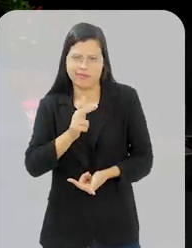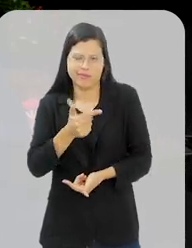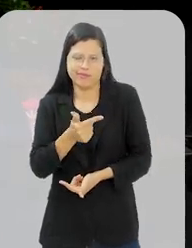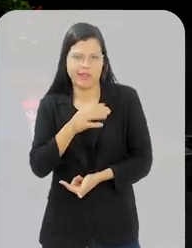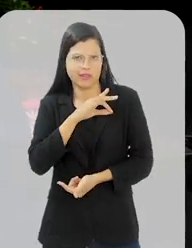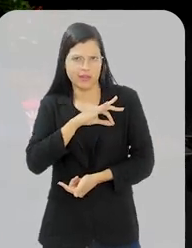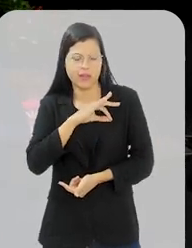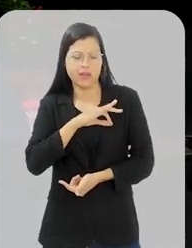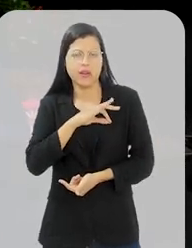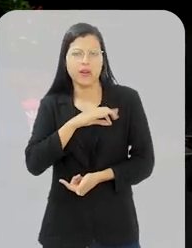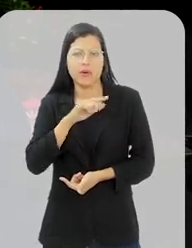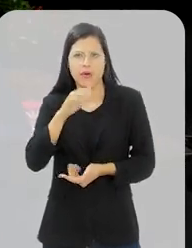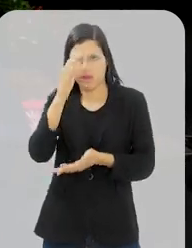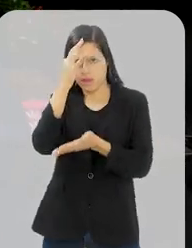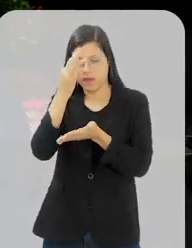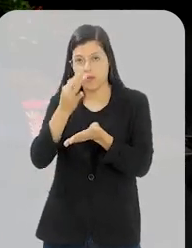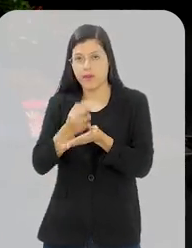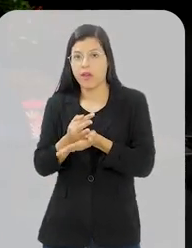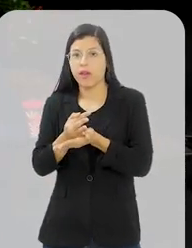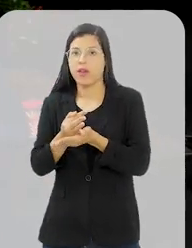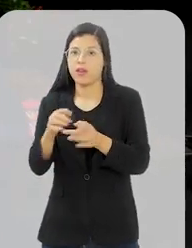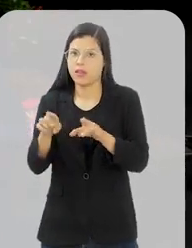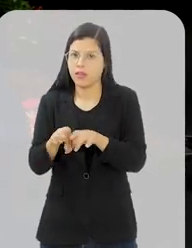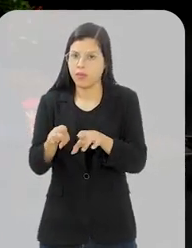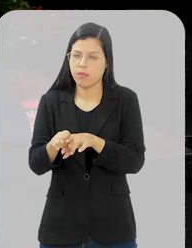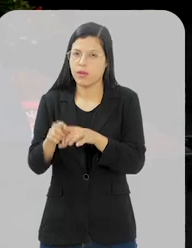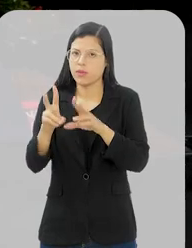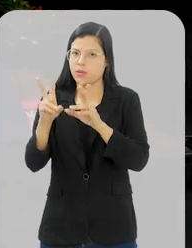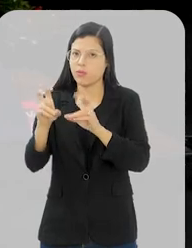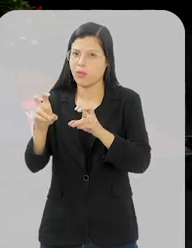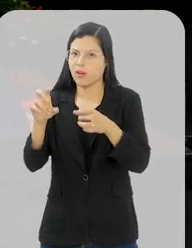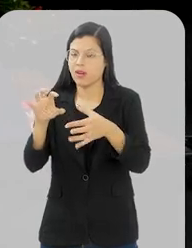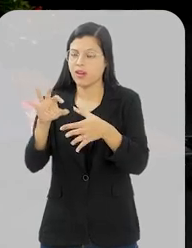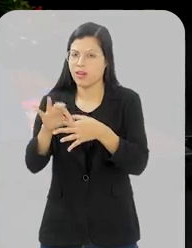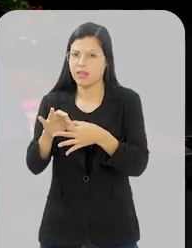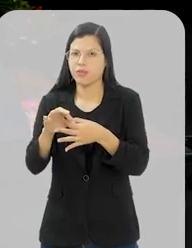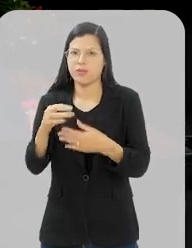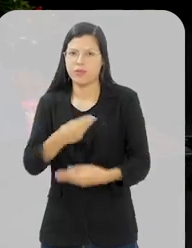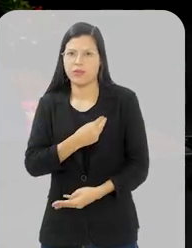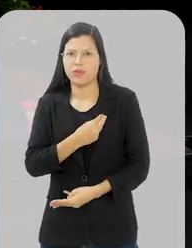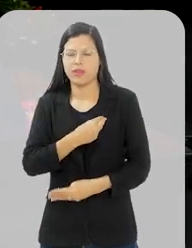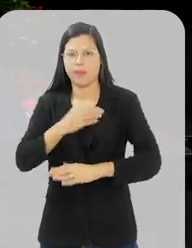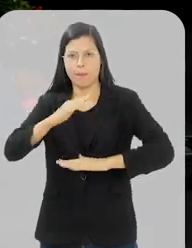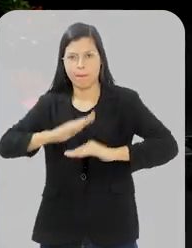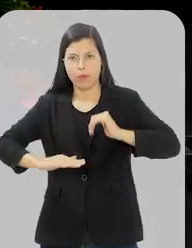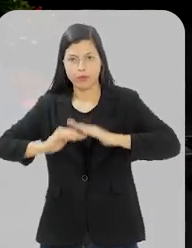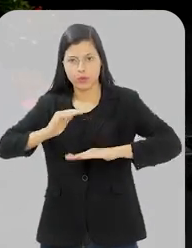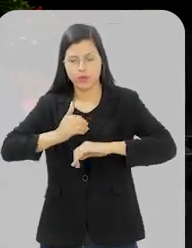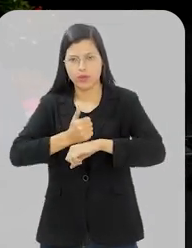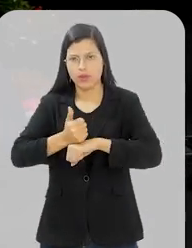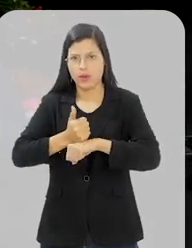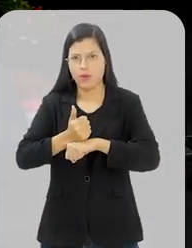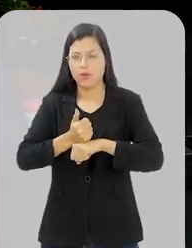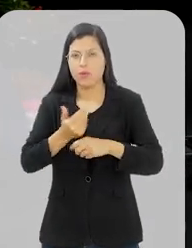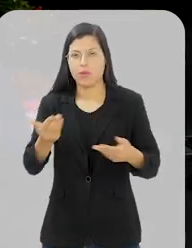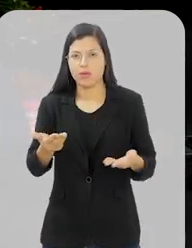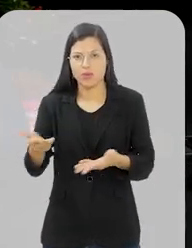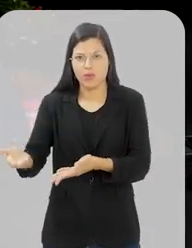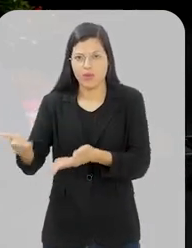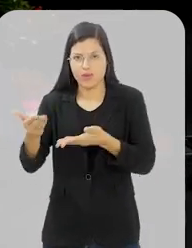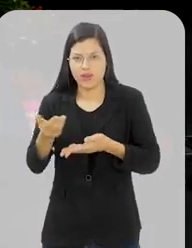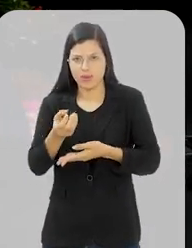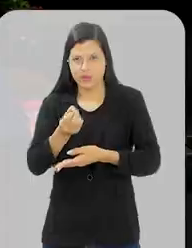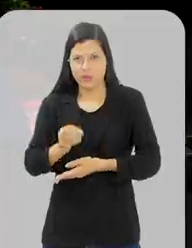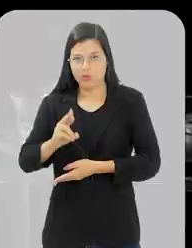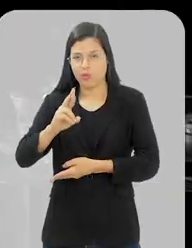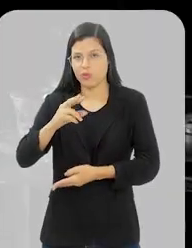é fé e a sua vida profissional hoje temos como convidado o